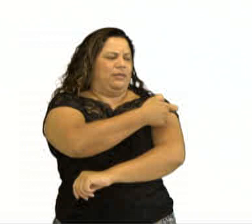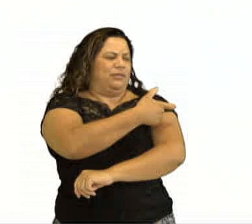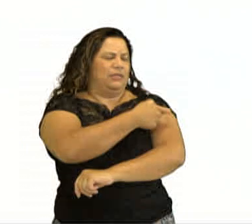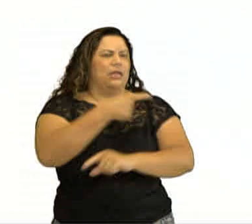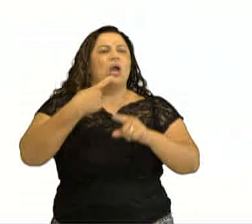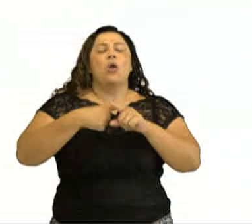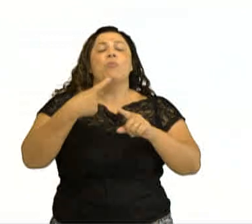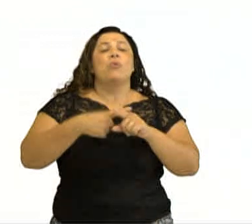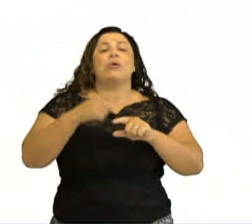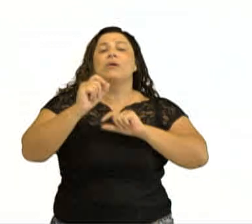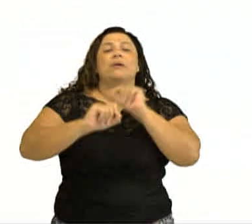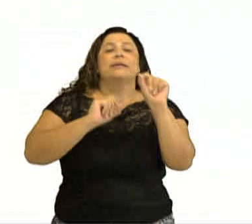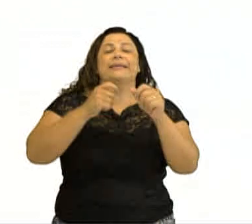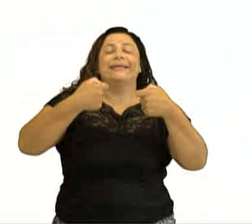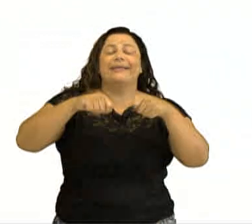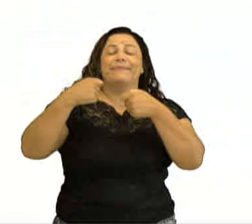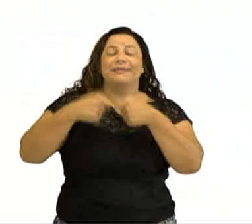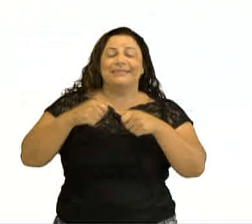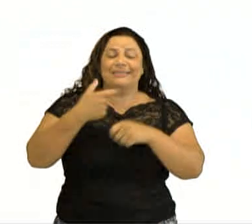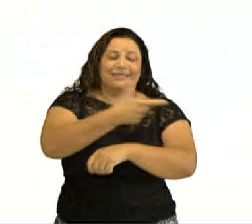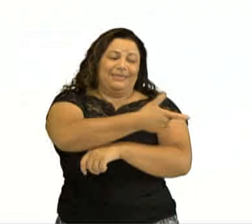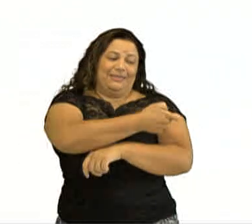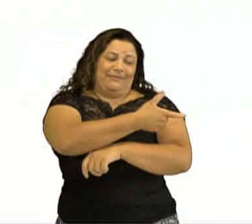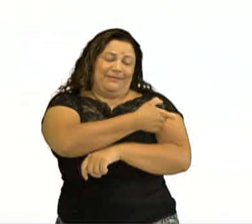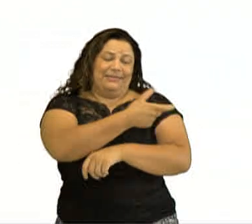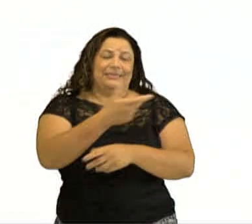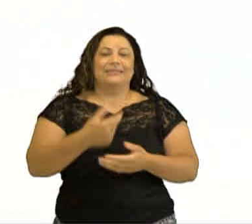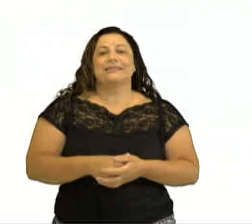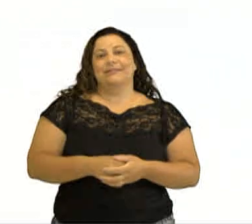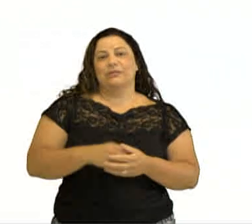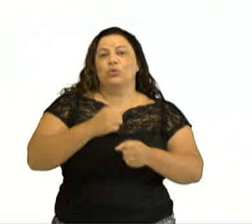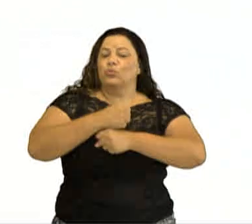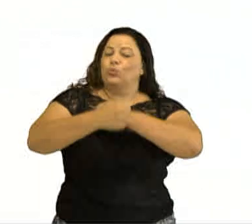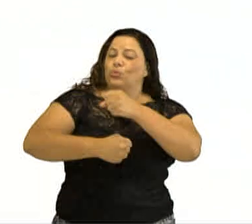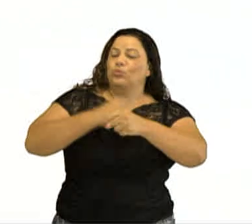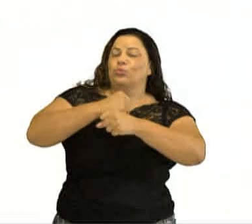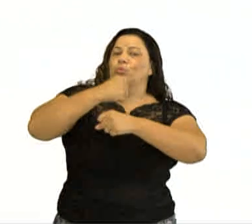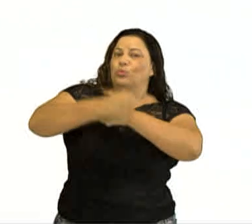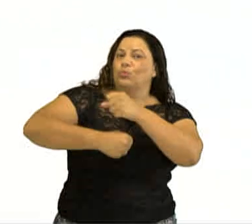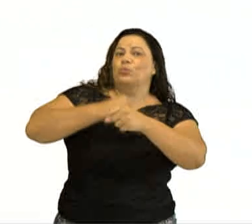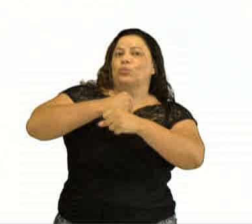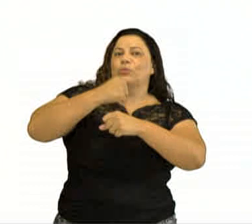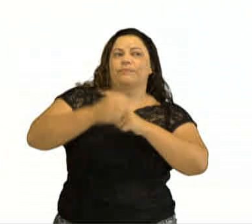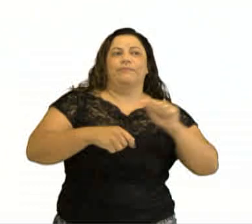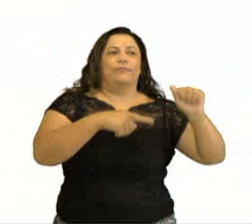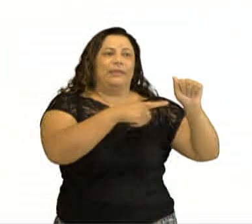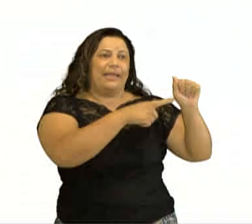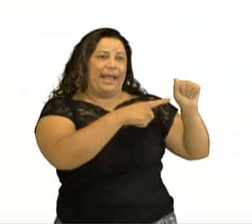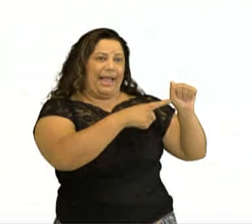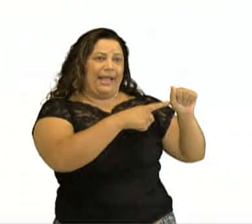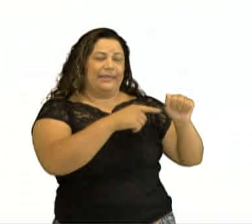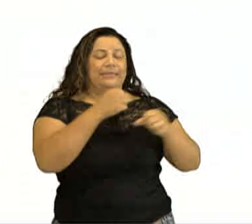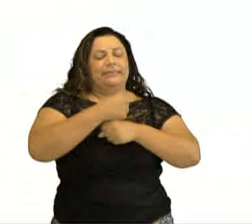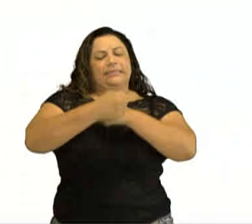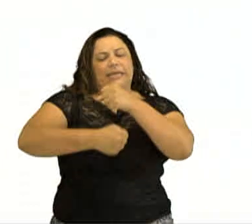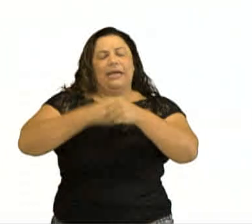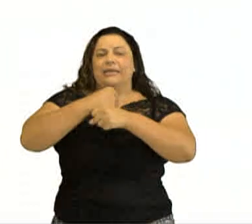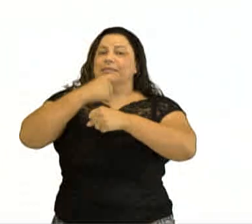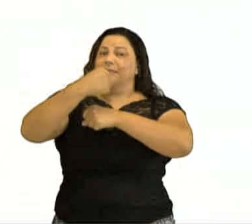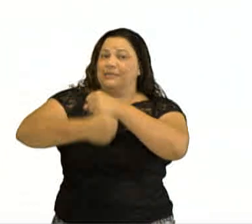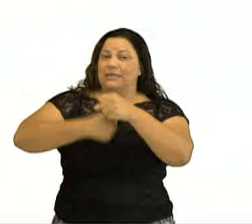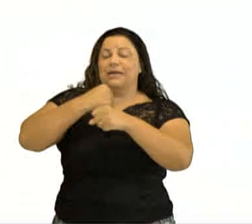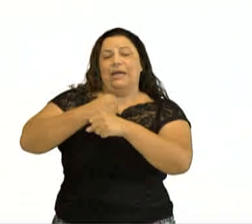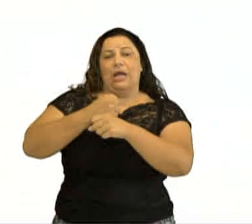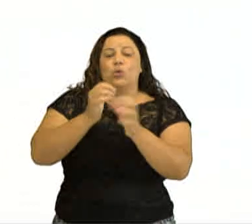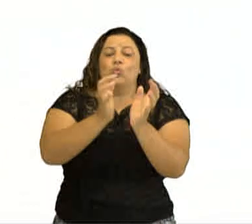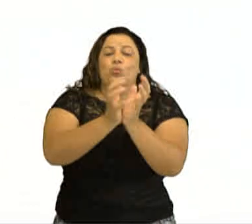vacina anual é necessária? Nós temos na letra A, pois a cada ano ela é causada por um grupo de vírus